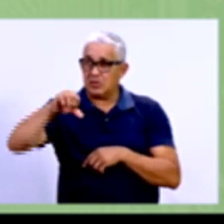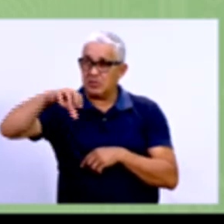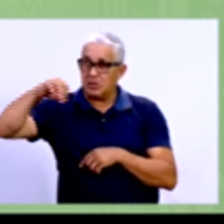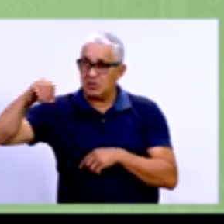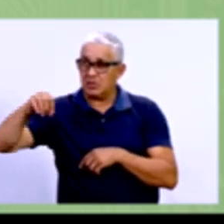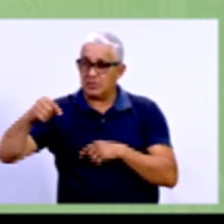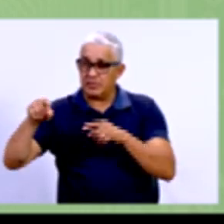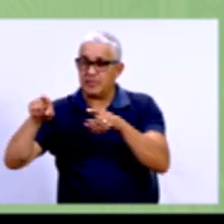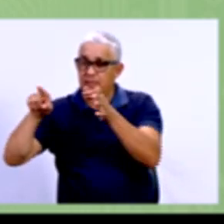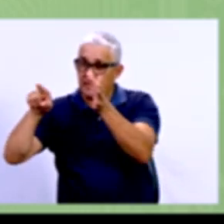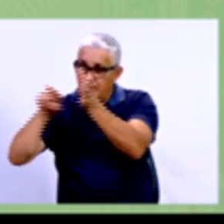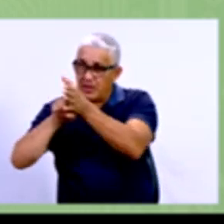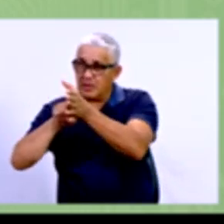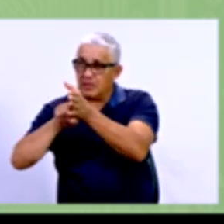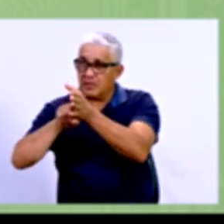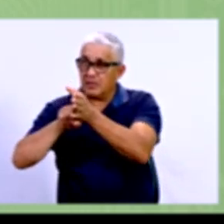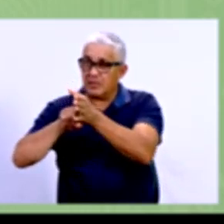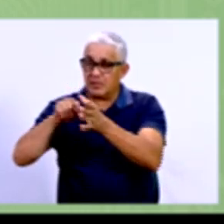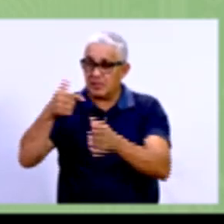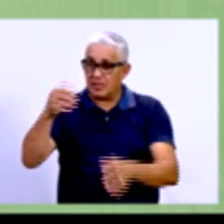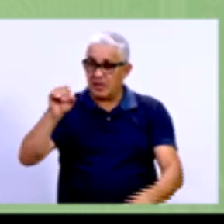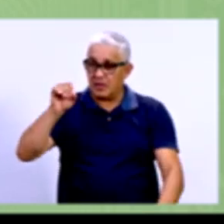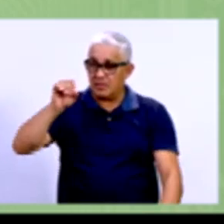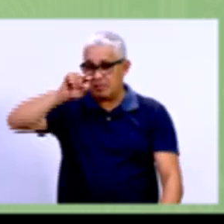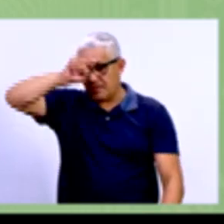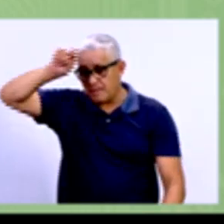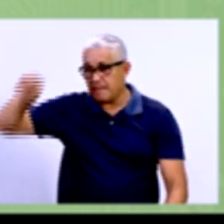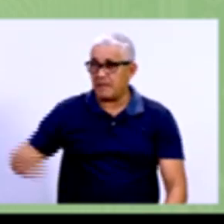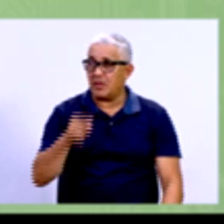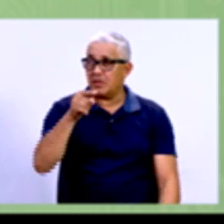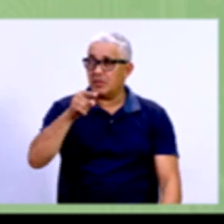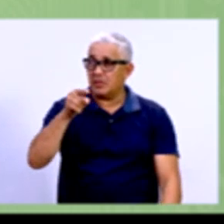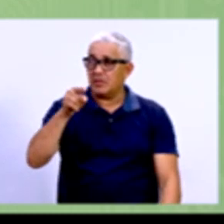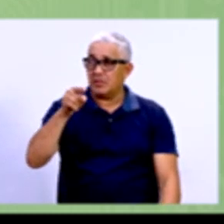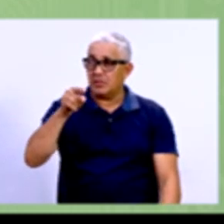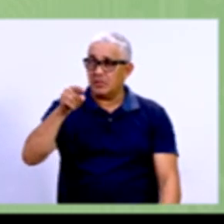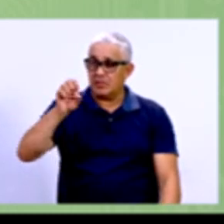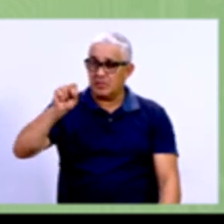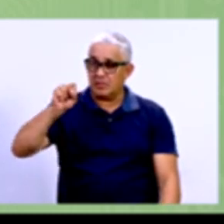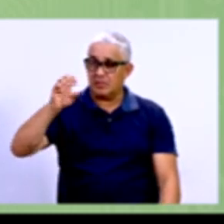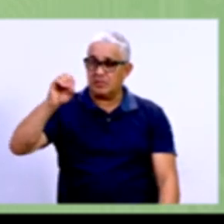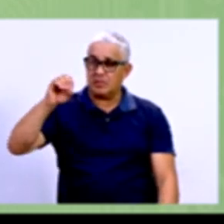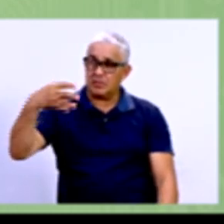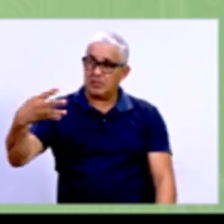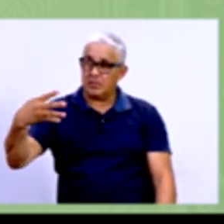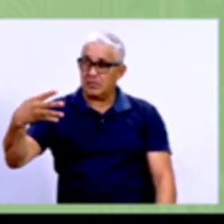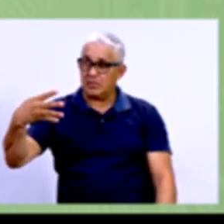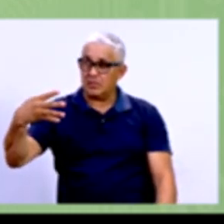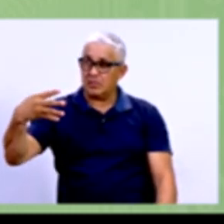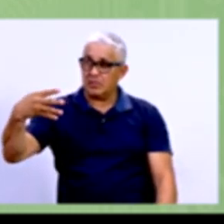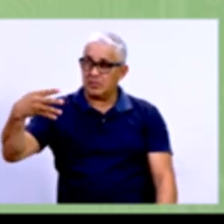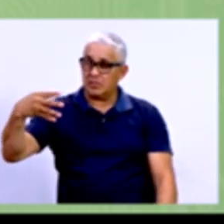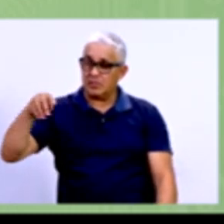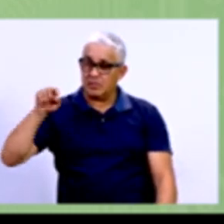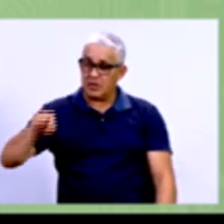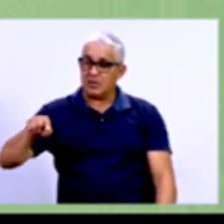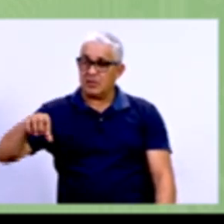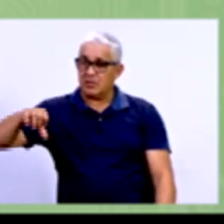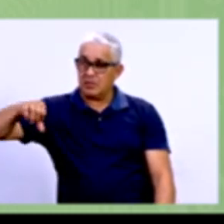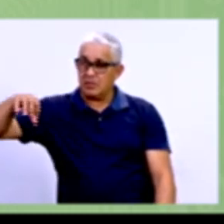10.048.900, que é o total de Y elevado ao quadrado. Aí a gente vai fazer o quê? Só o cálculo disso. Vamos chegar